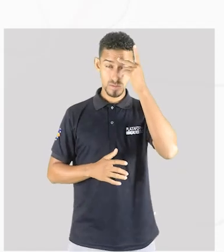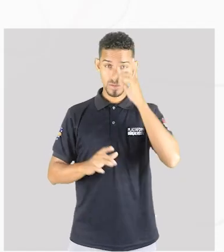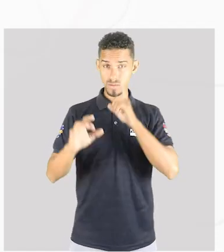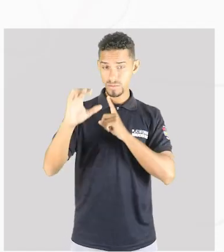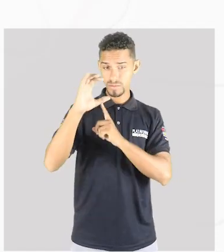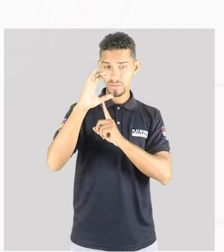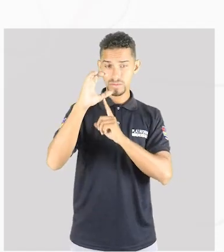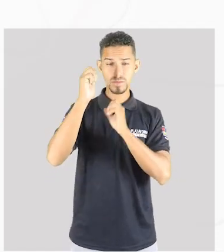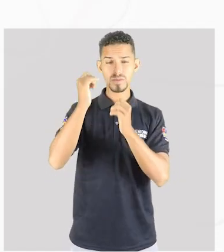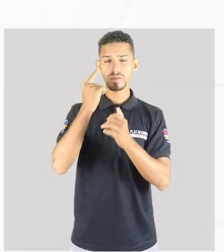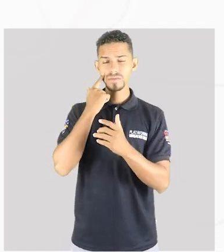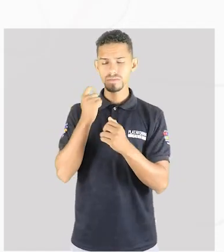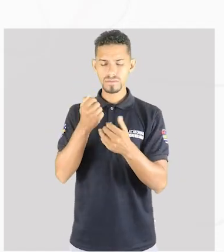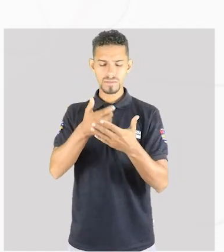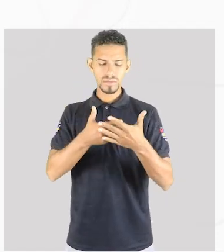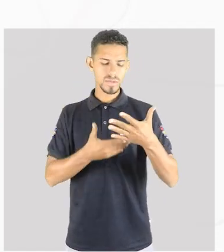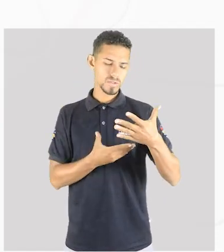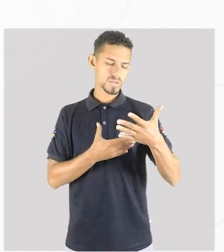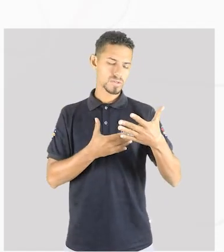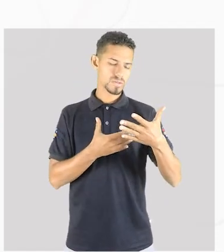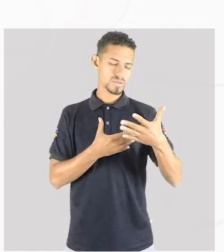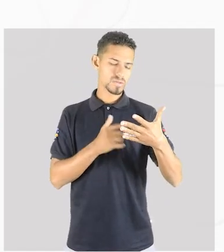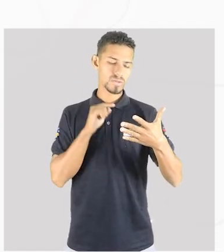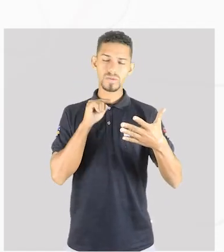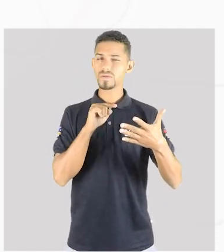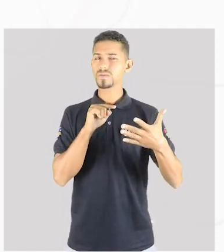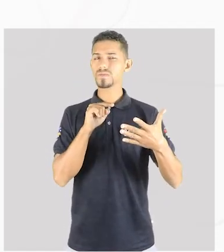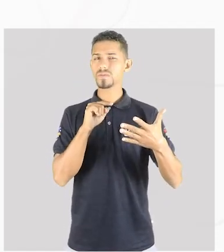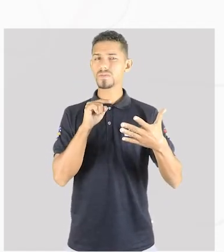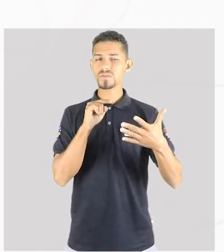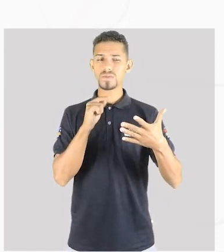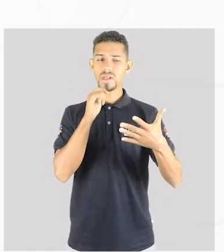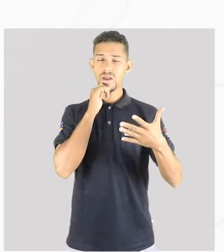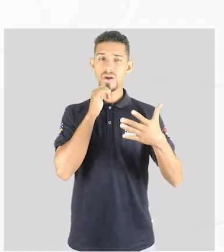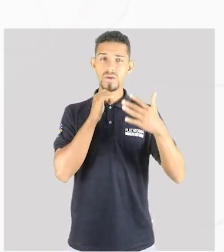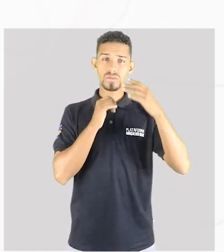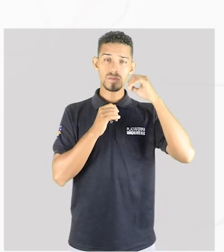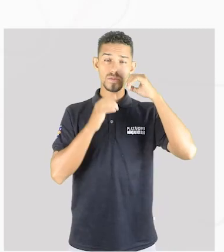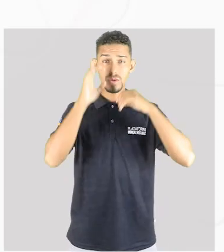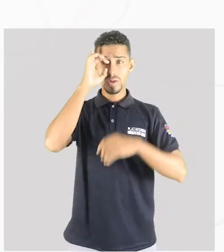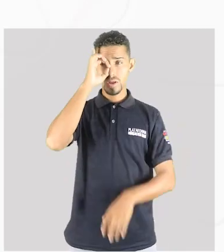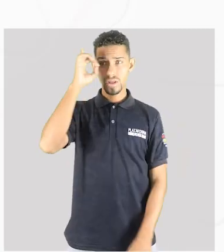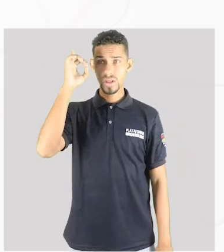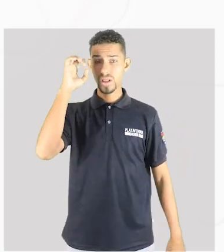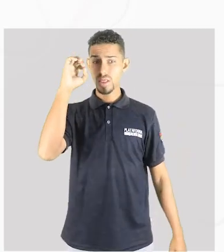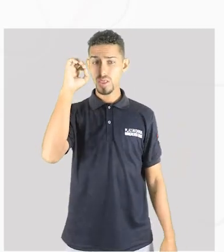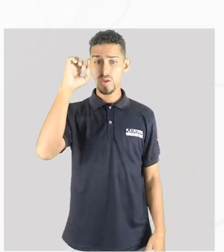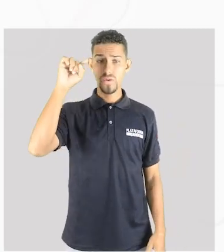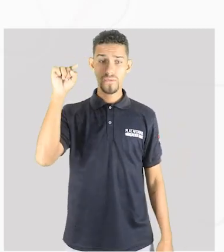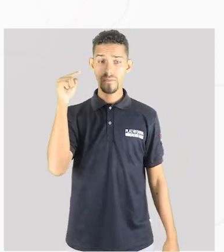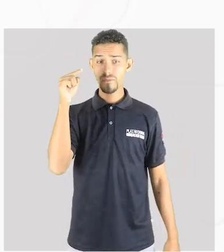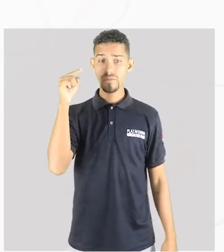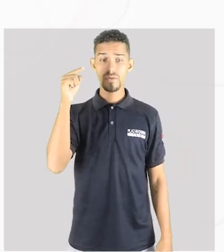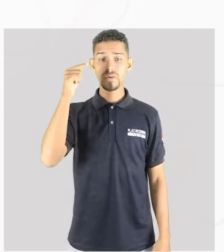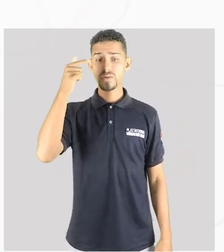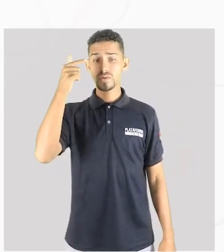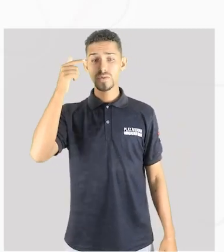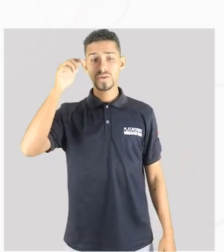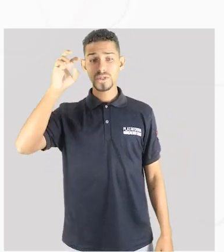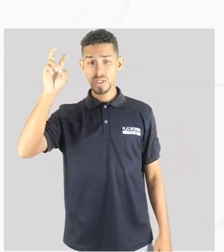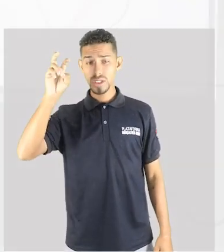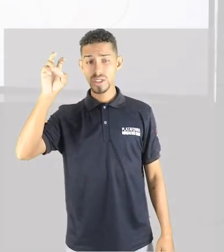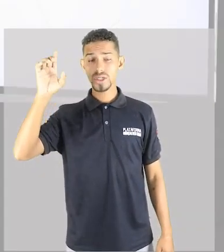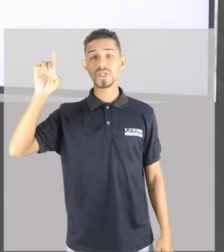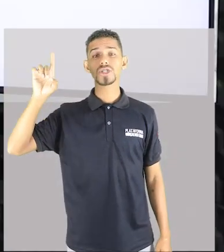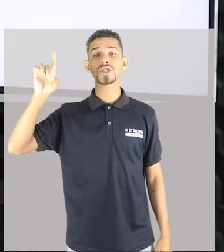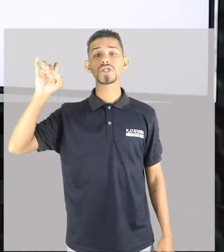receita dos seus óculos viu as seguintes informações. Olho direito, 2,5 dioptrias, que são